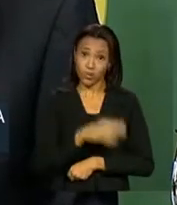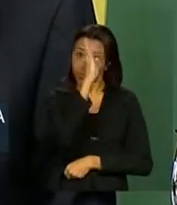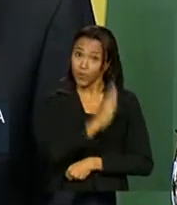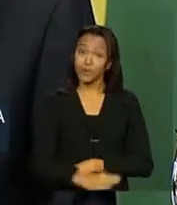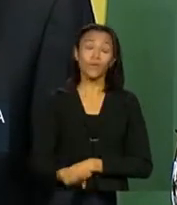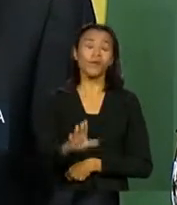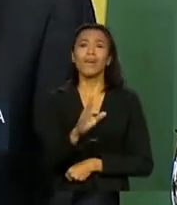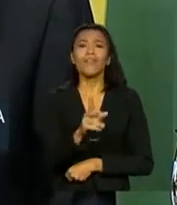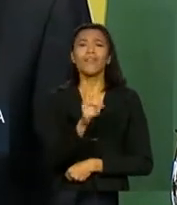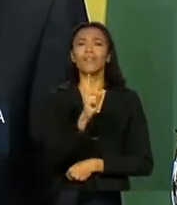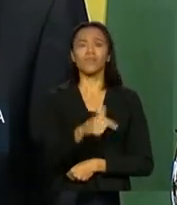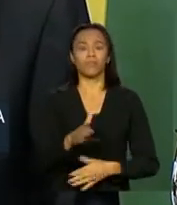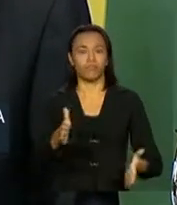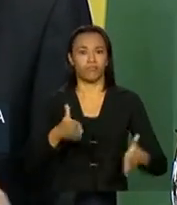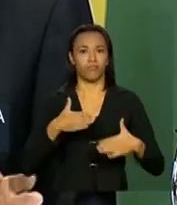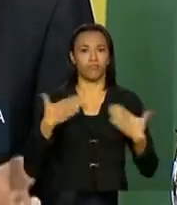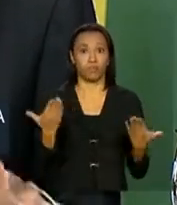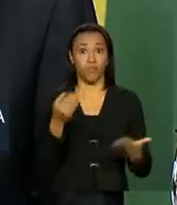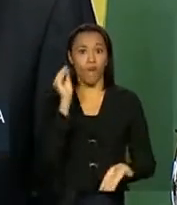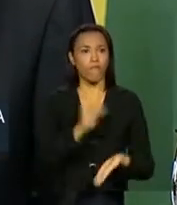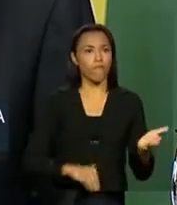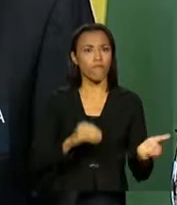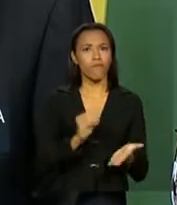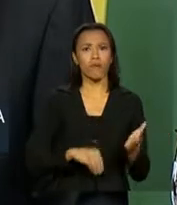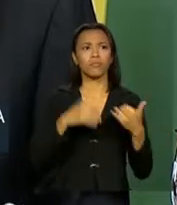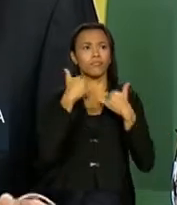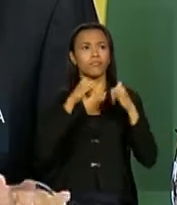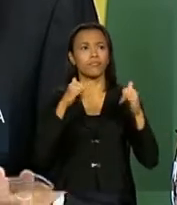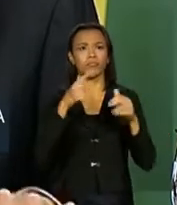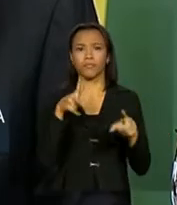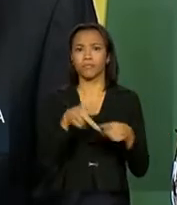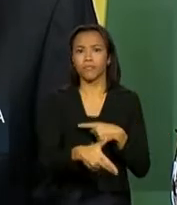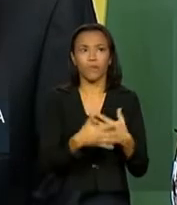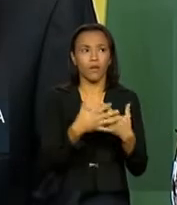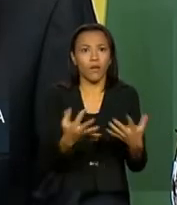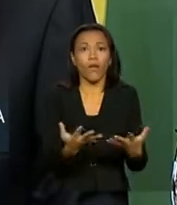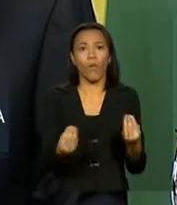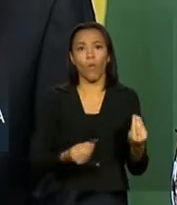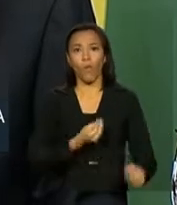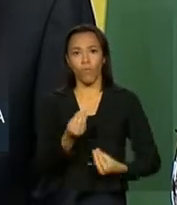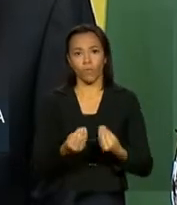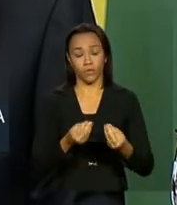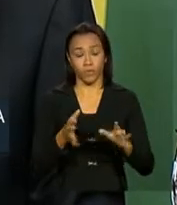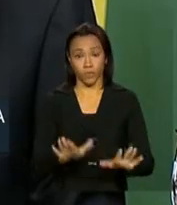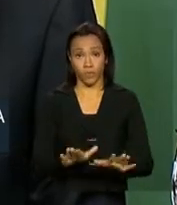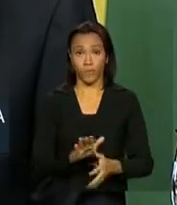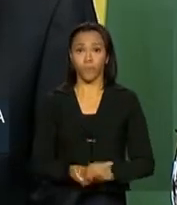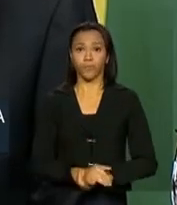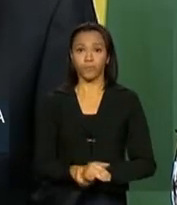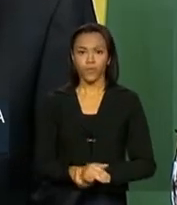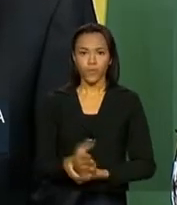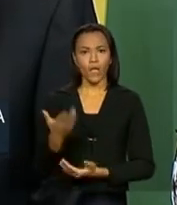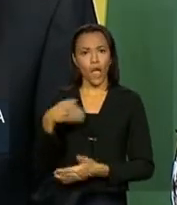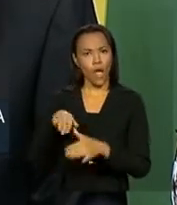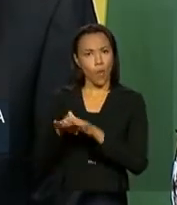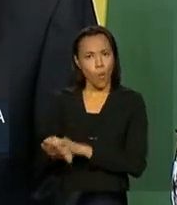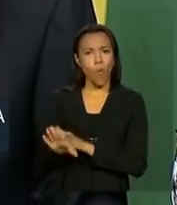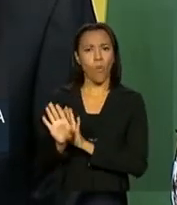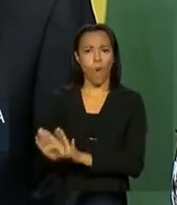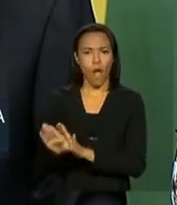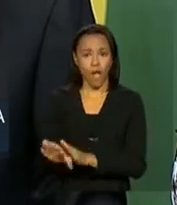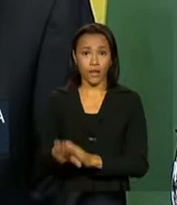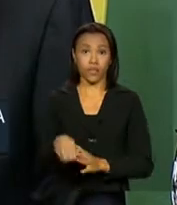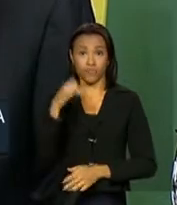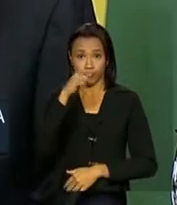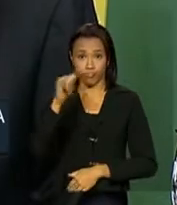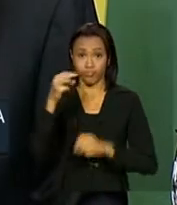jamais surpreendidos com a falta de energia. Portanto, repito, o suprimento de energia para o